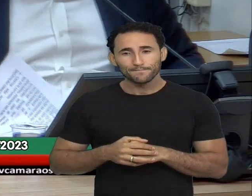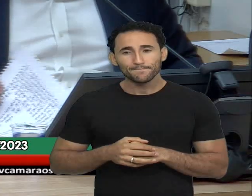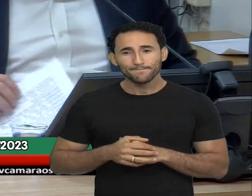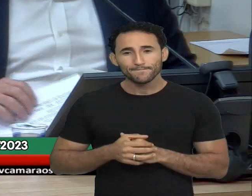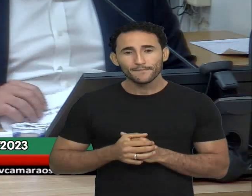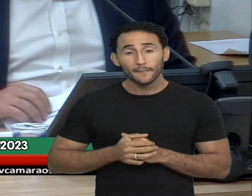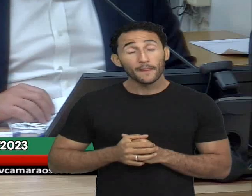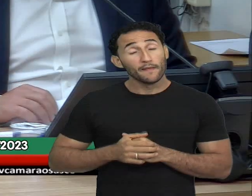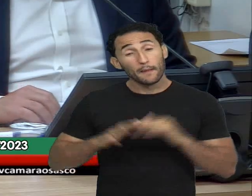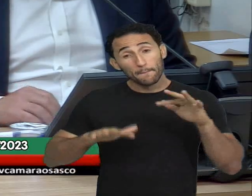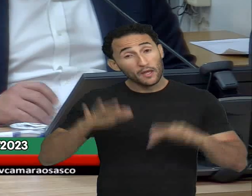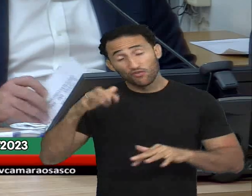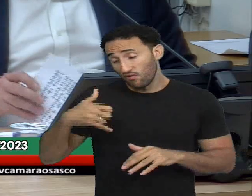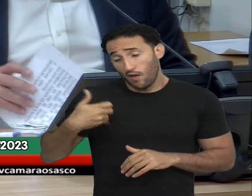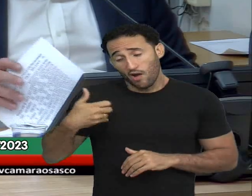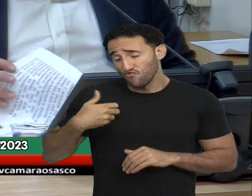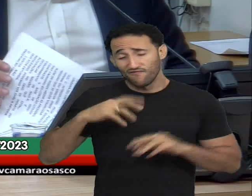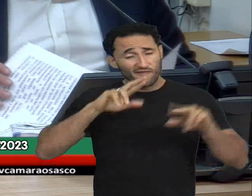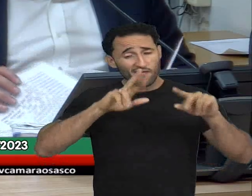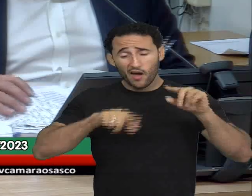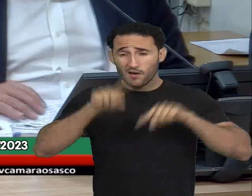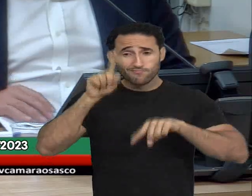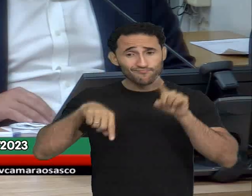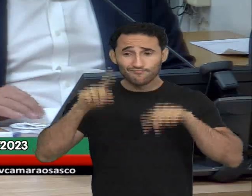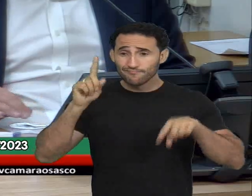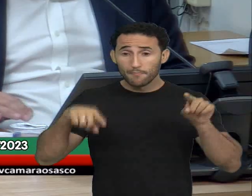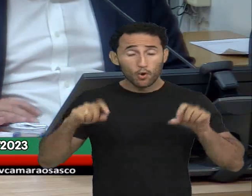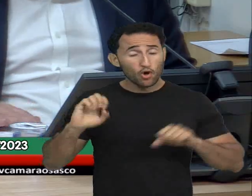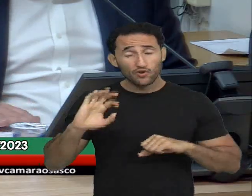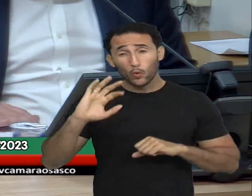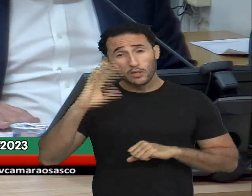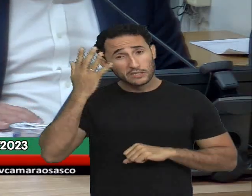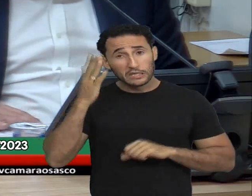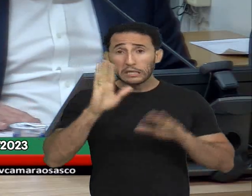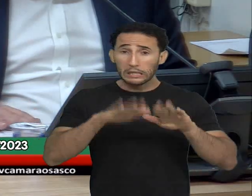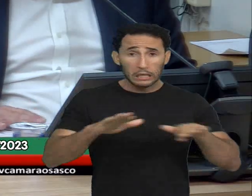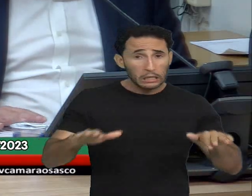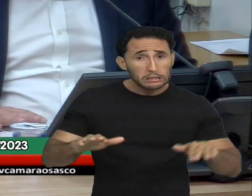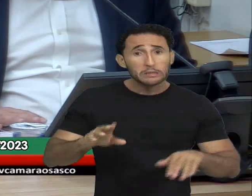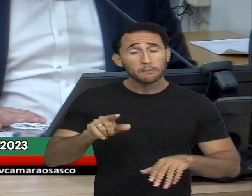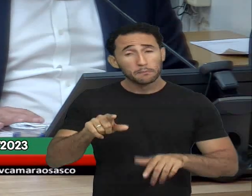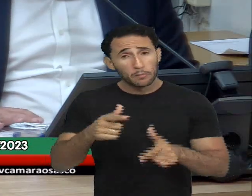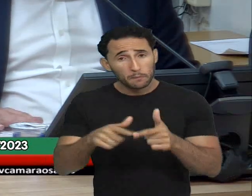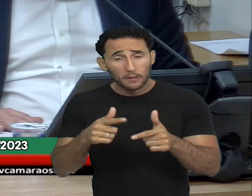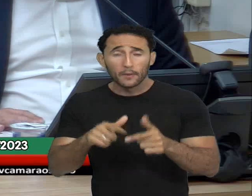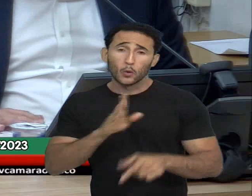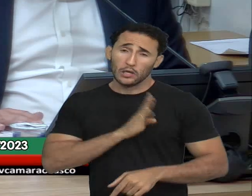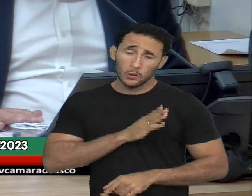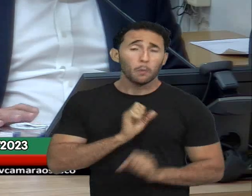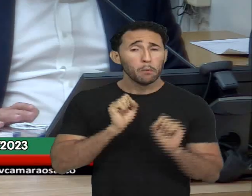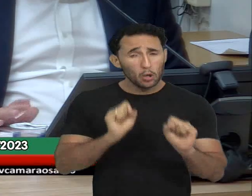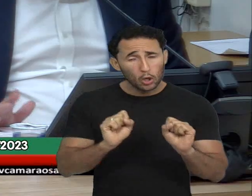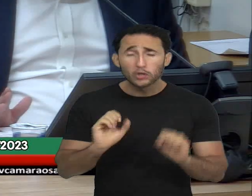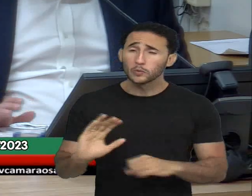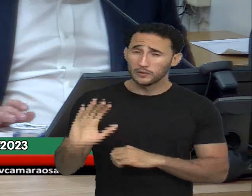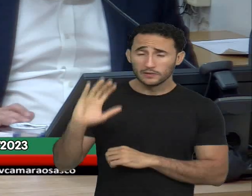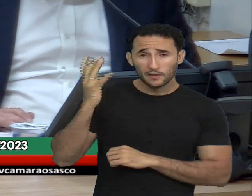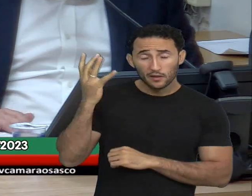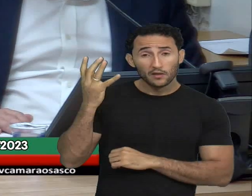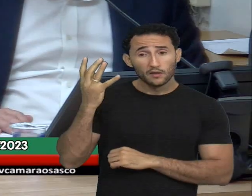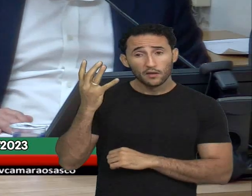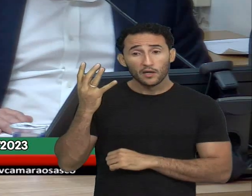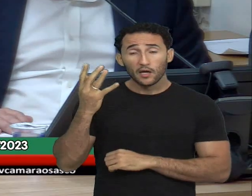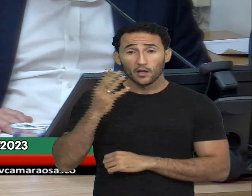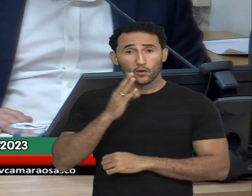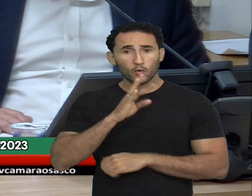Pessoas mais de idade, não é isso? Então, isso. Pode ocorrer também com crianças recém-nascidas. Pode, não a doença